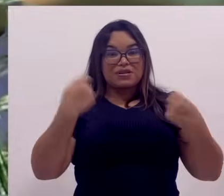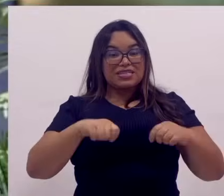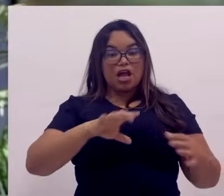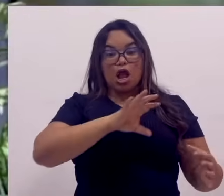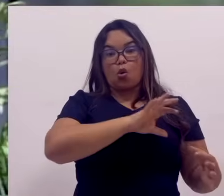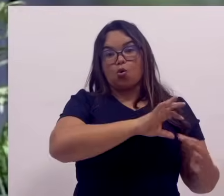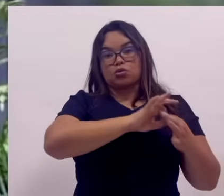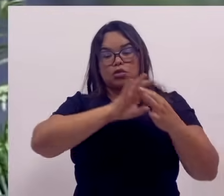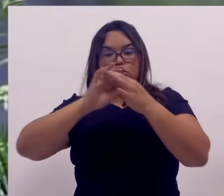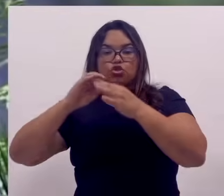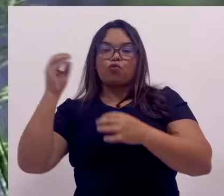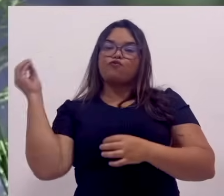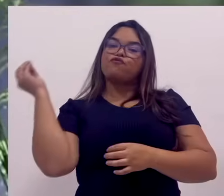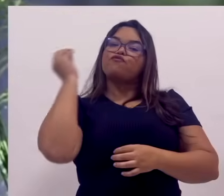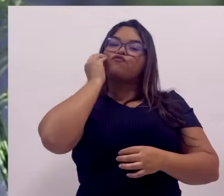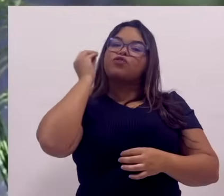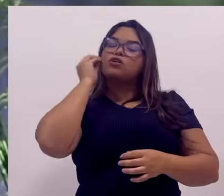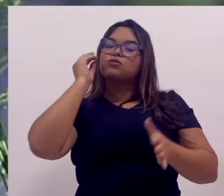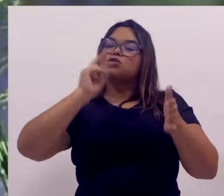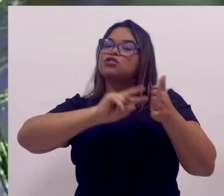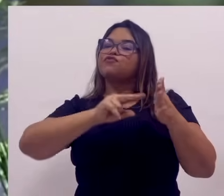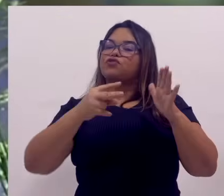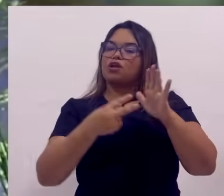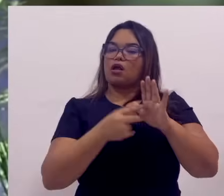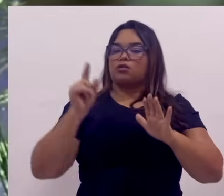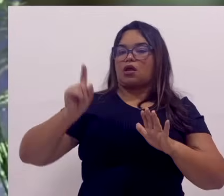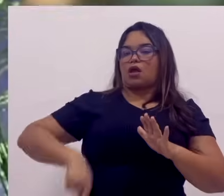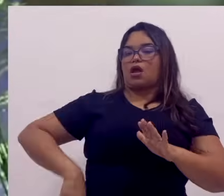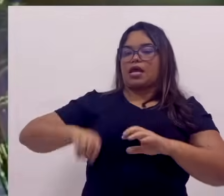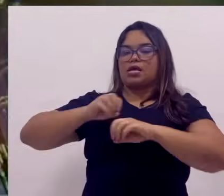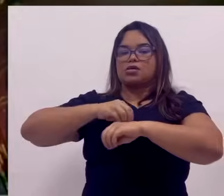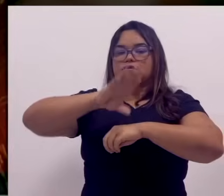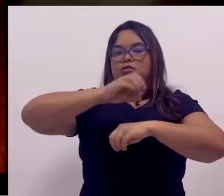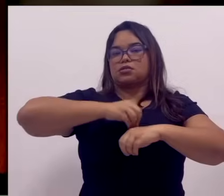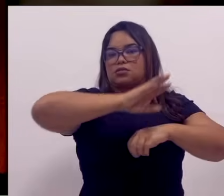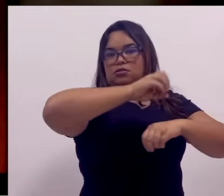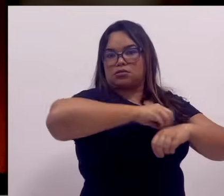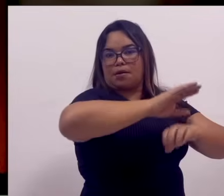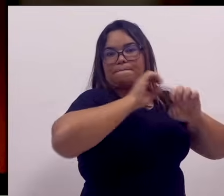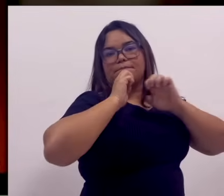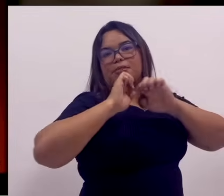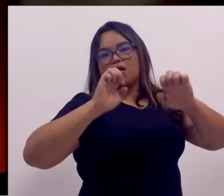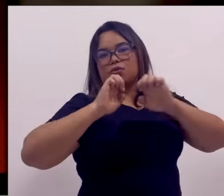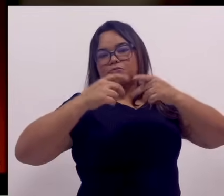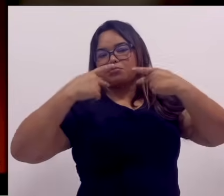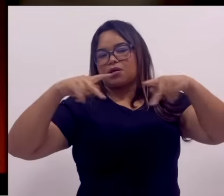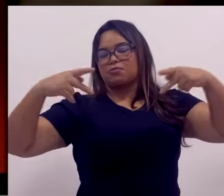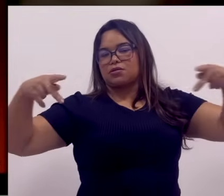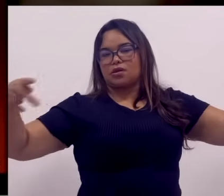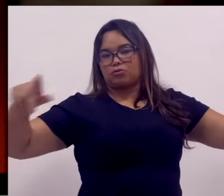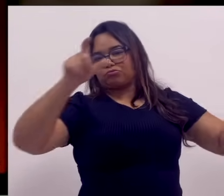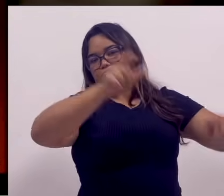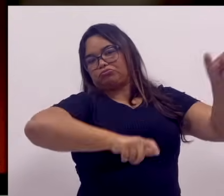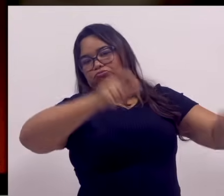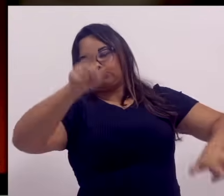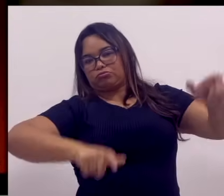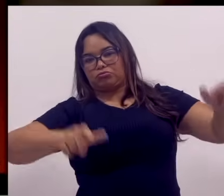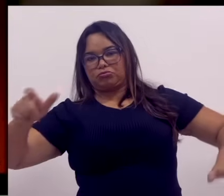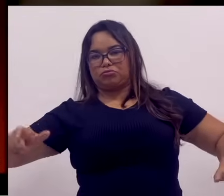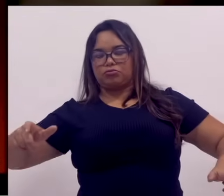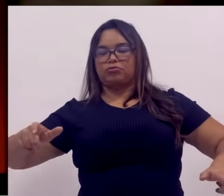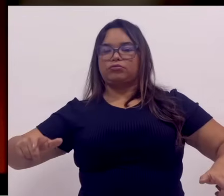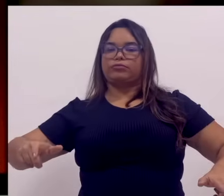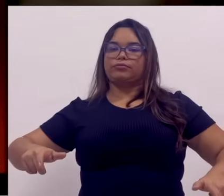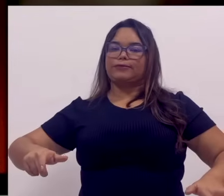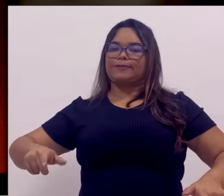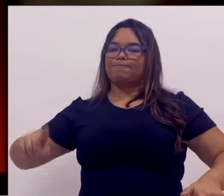dos significados está sendo usado aqui. Obviamente aqui se refere à pregação. Ensinar e enganar os meus servos para que se